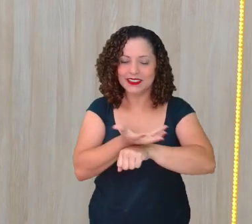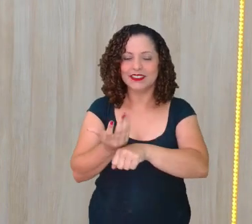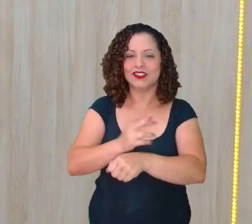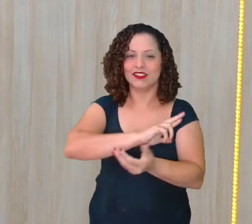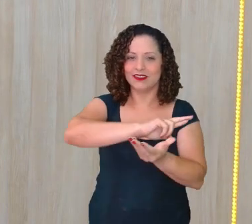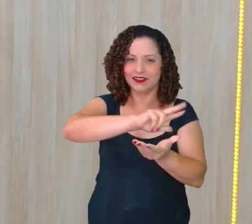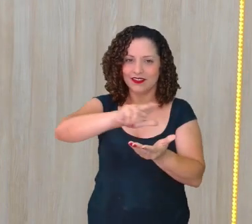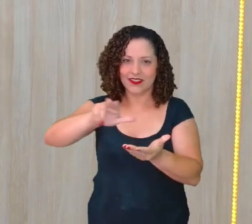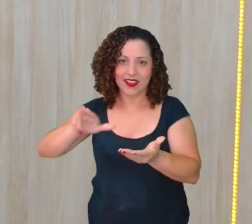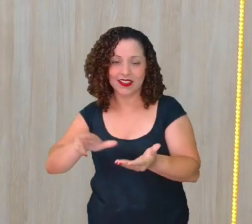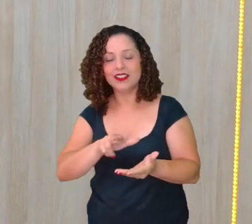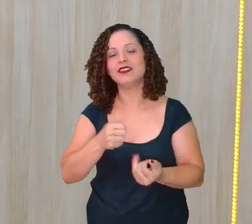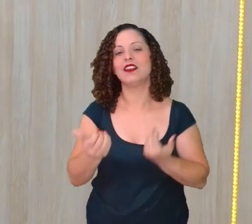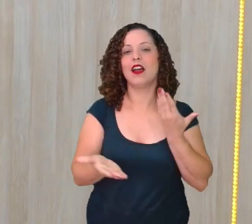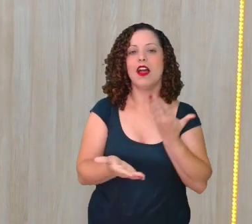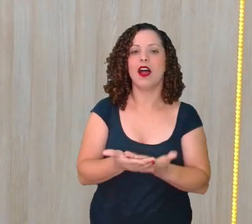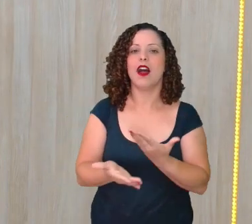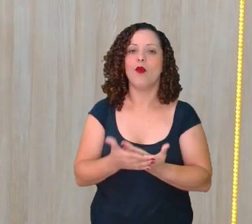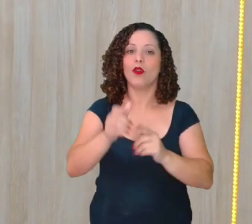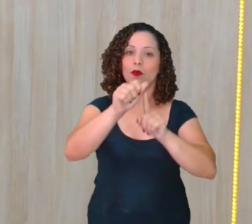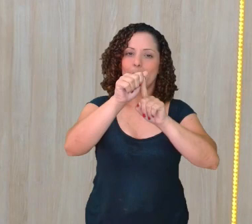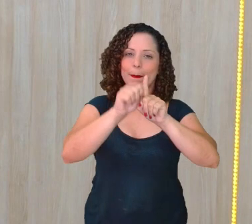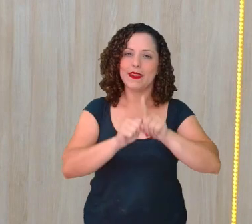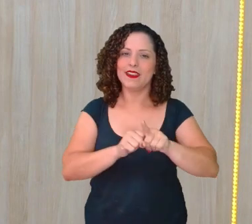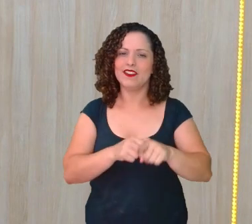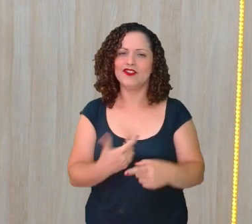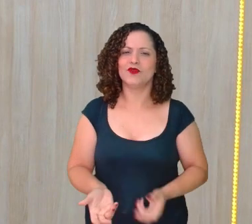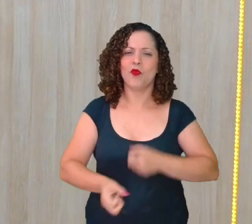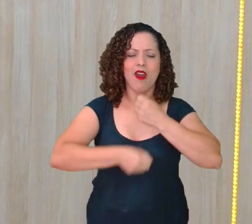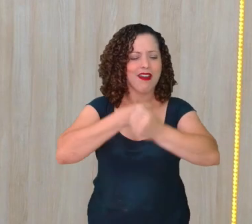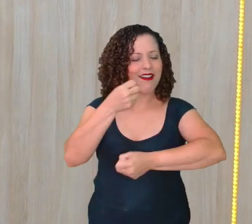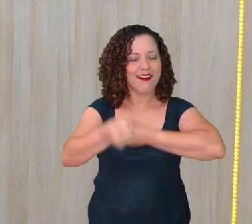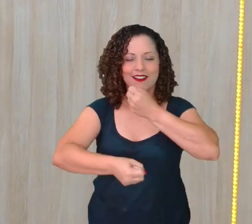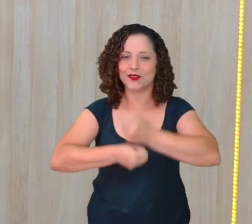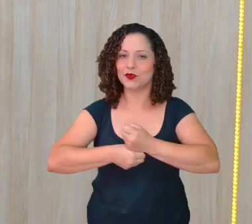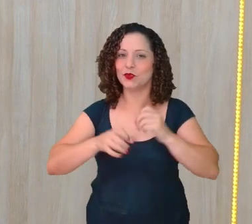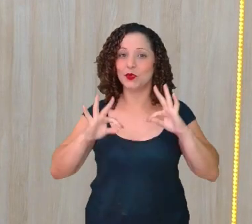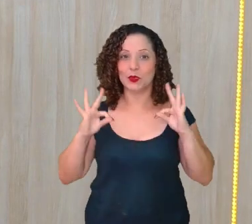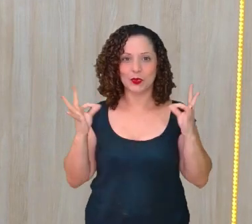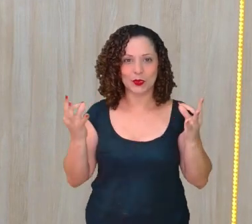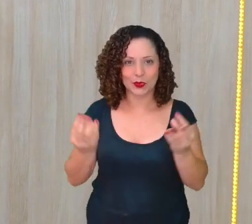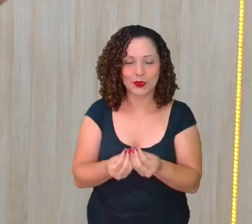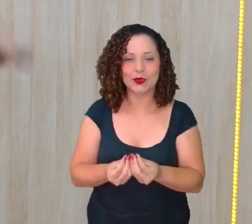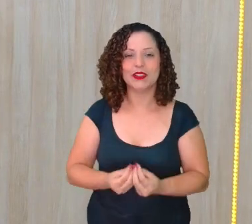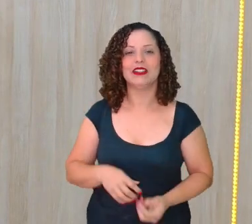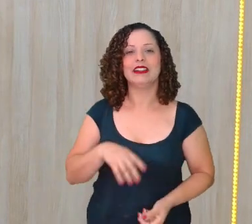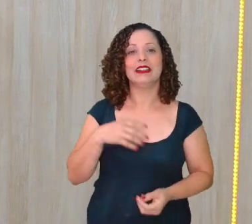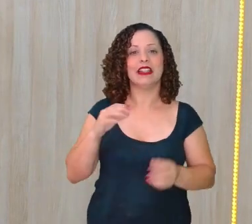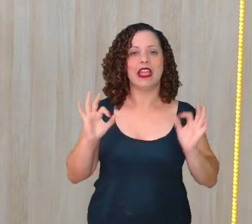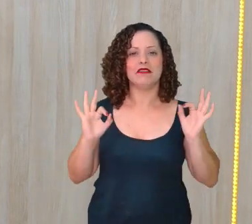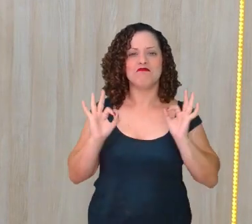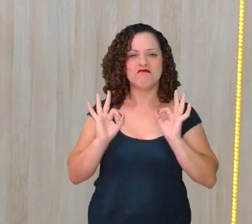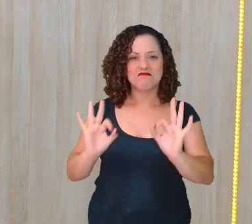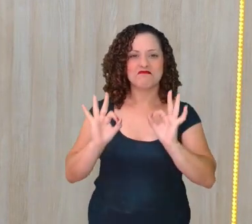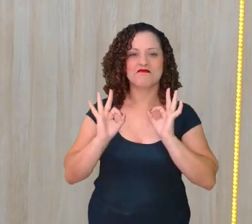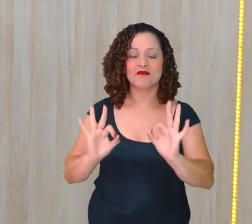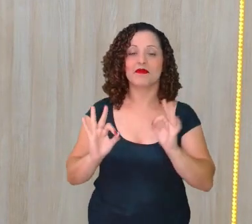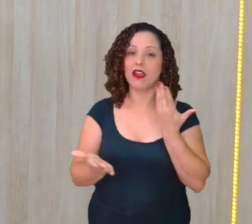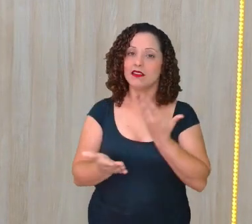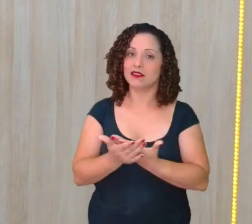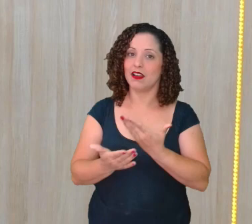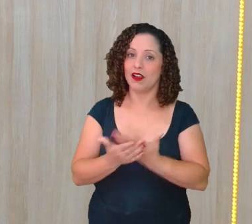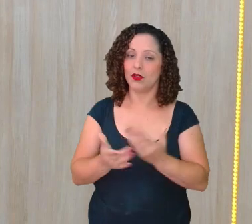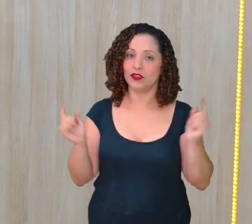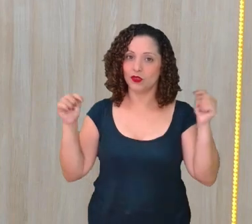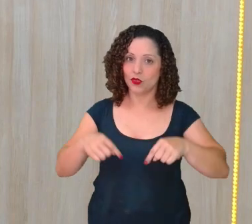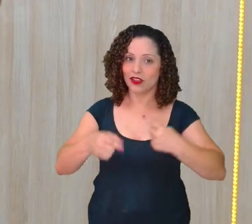componentes, aula da semana, do mês, do semestre, do ano todo, 100% lá as aulas de hoje